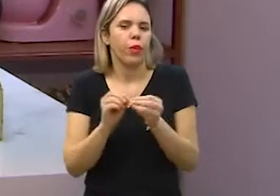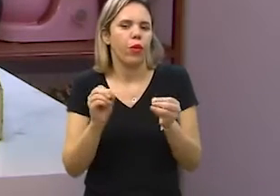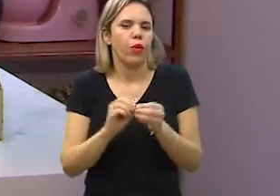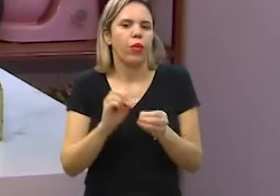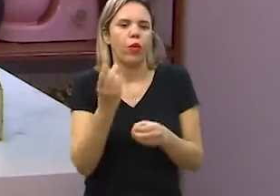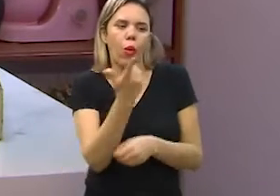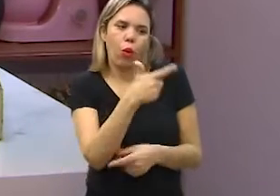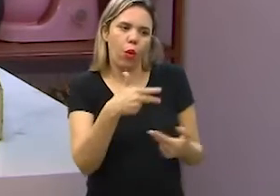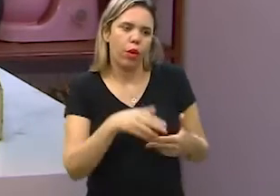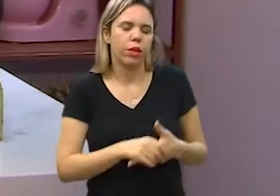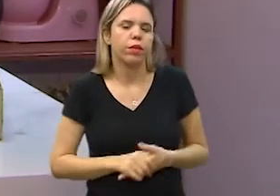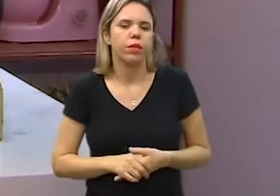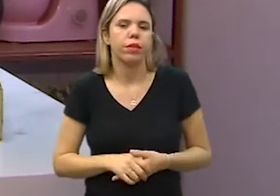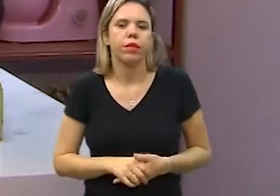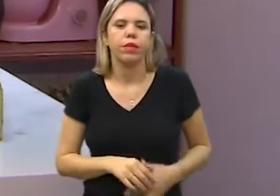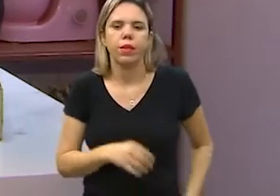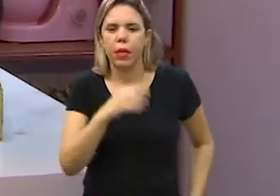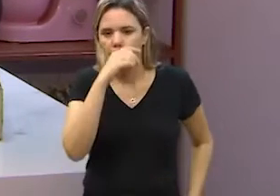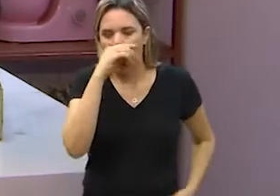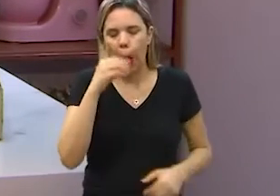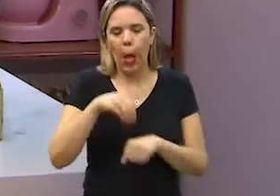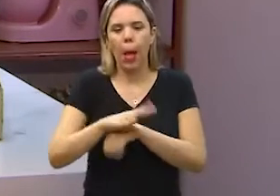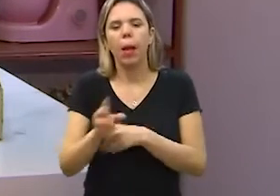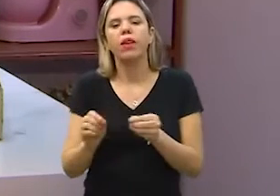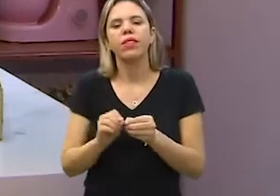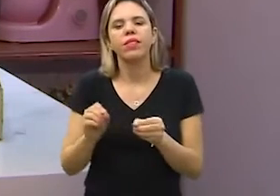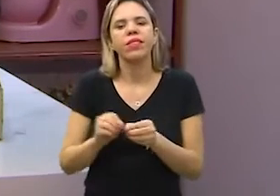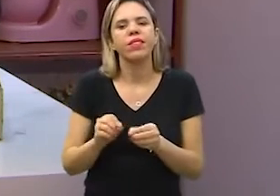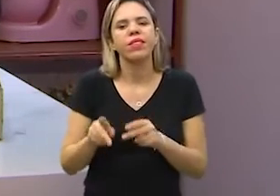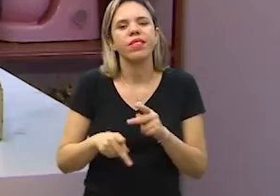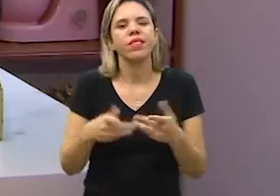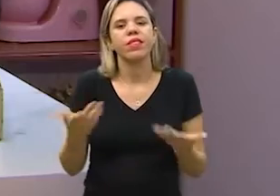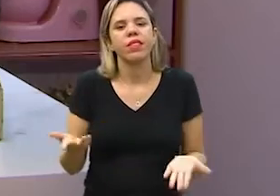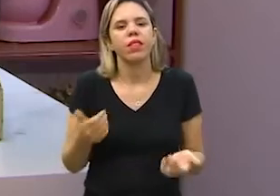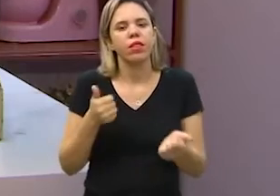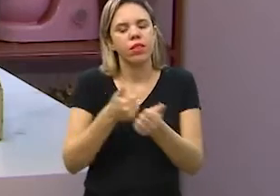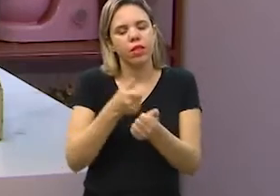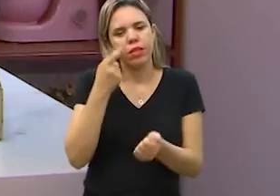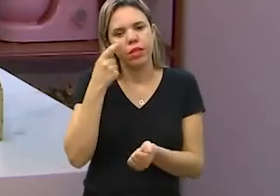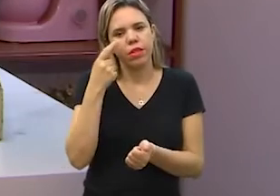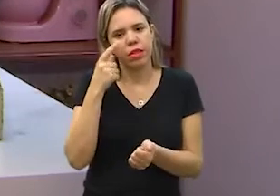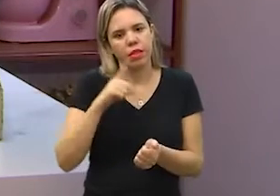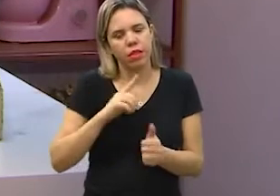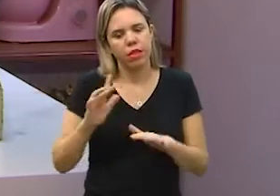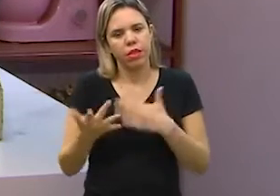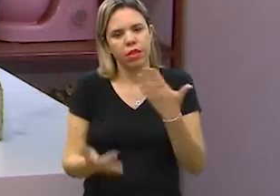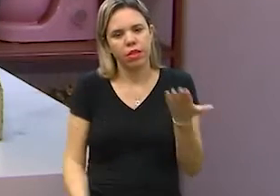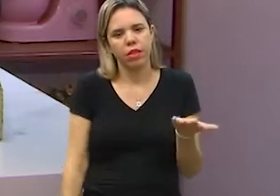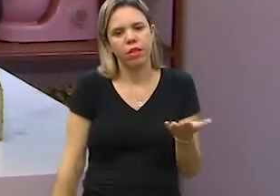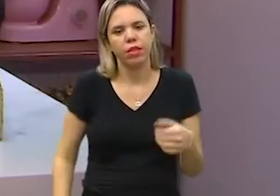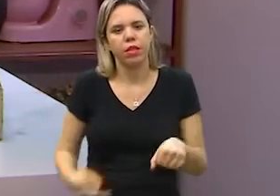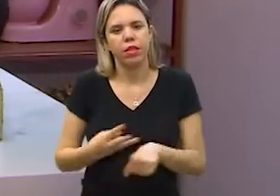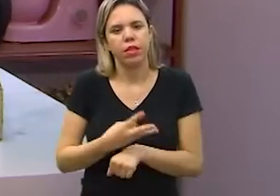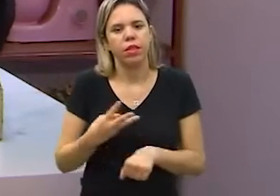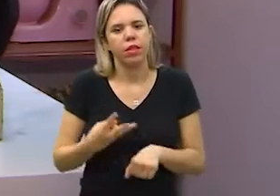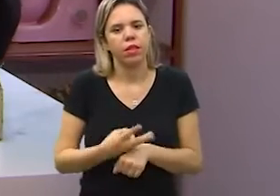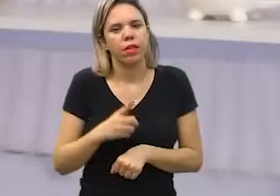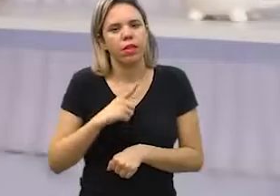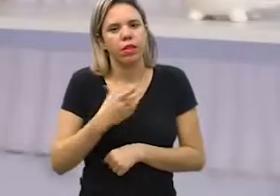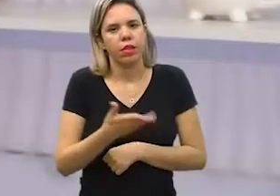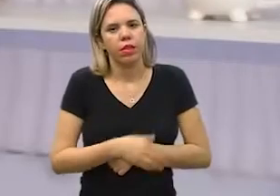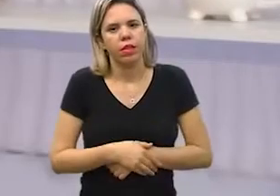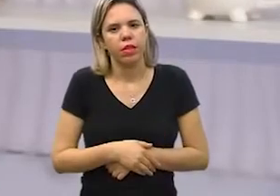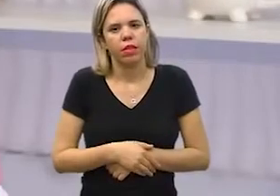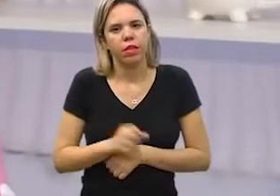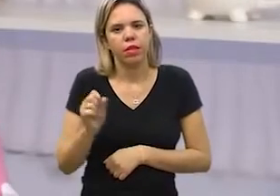faz outras receitas, dicas, e aí, como é que eles, né, te acompanham? Tem rede social, tem WhatsApp, o que que tem